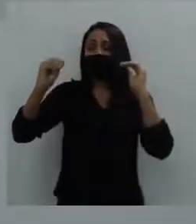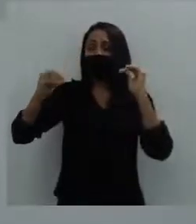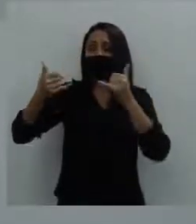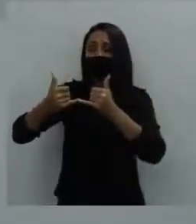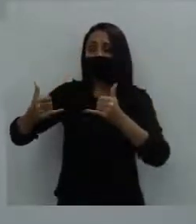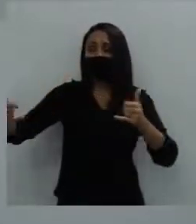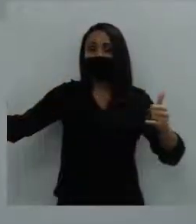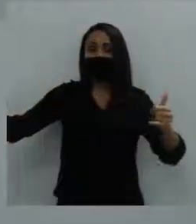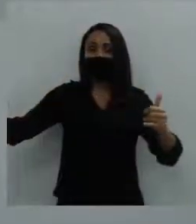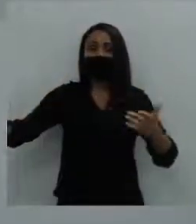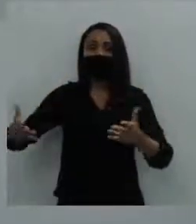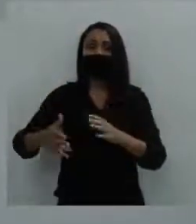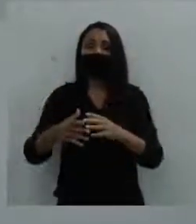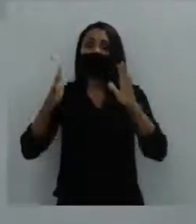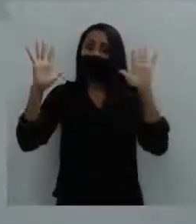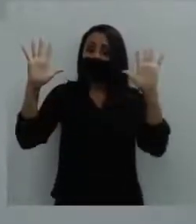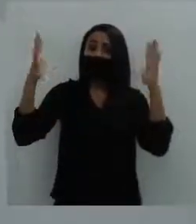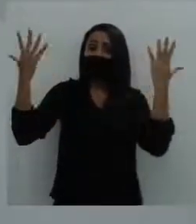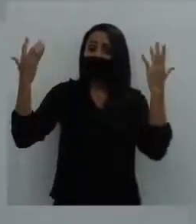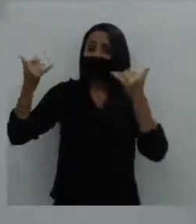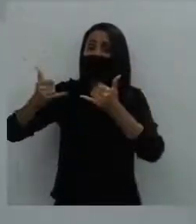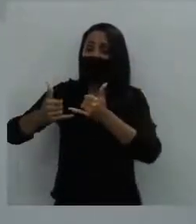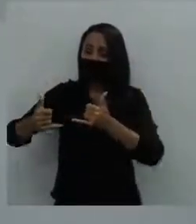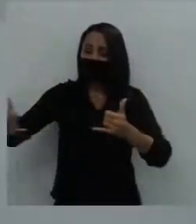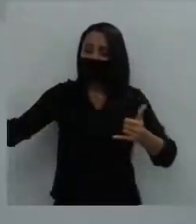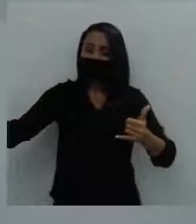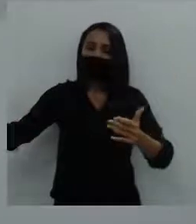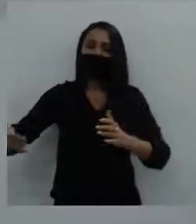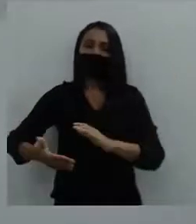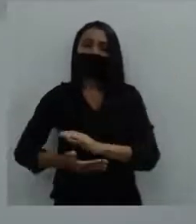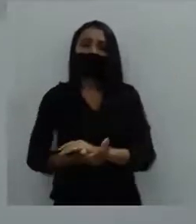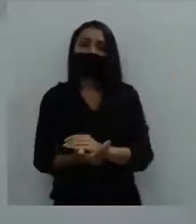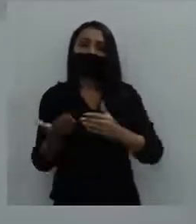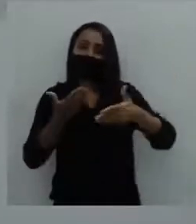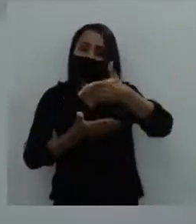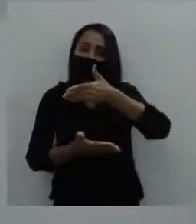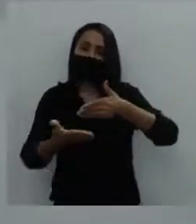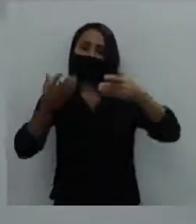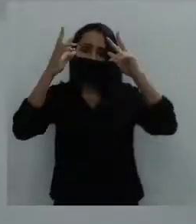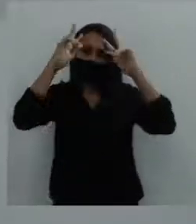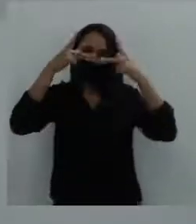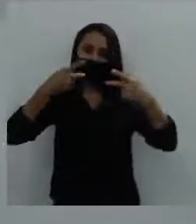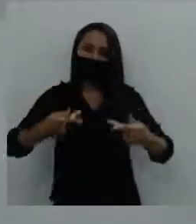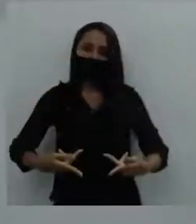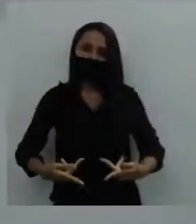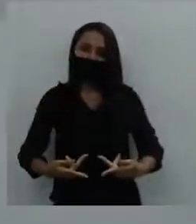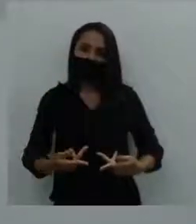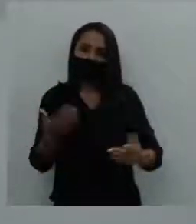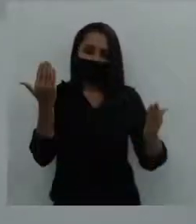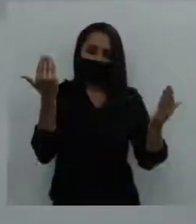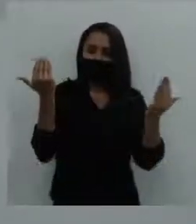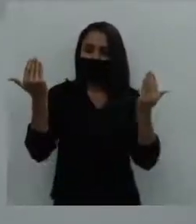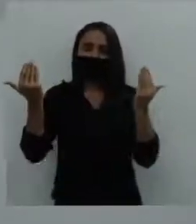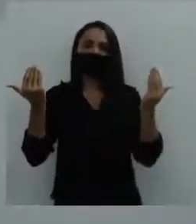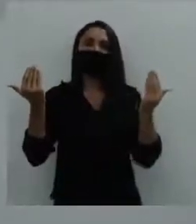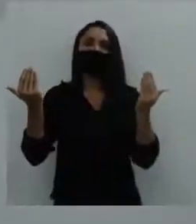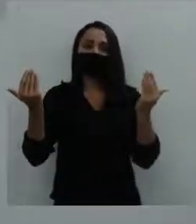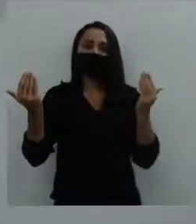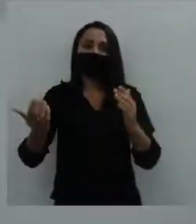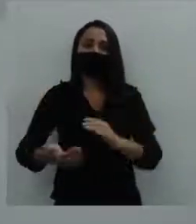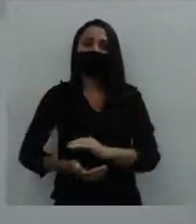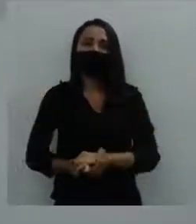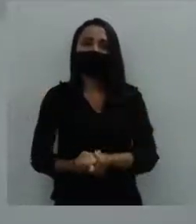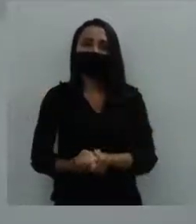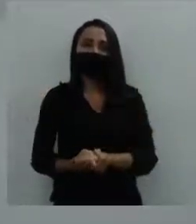No final, quem foi à festa foi a linha. Então, olha aí as relações humanas, está vendo? A agulha e a linha, a